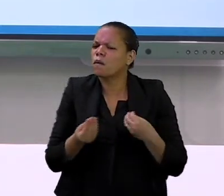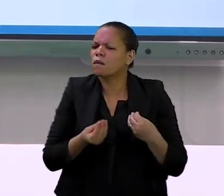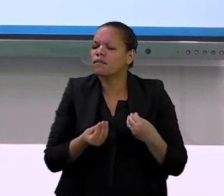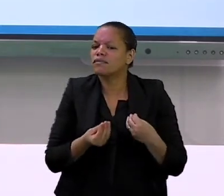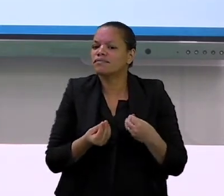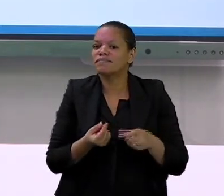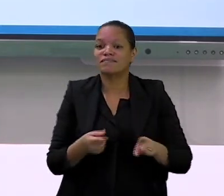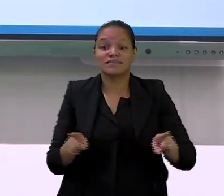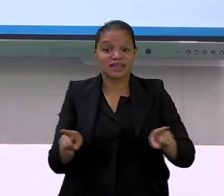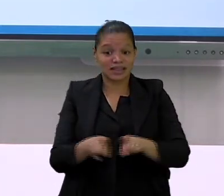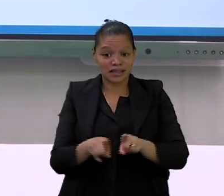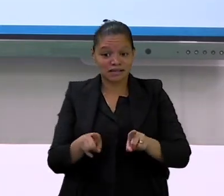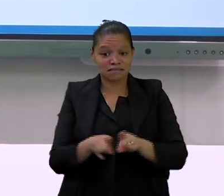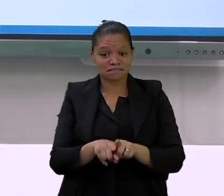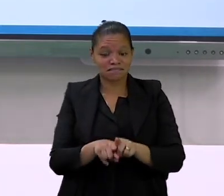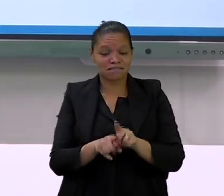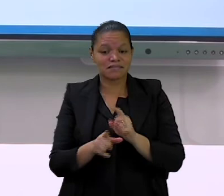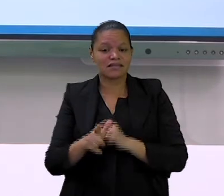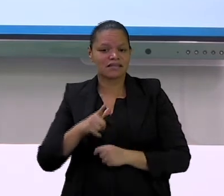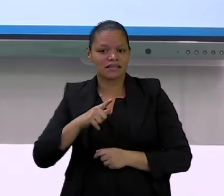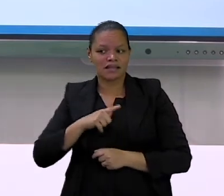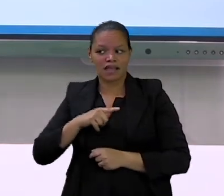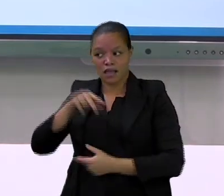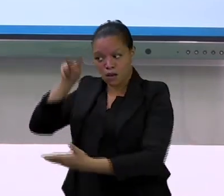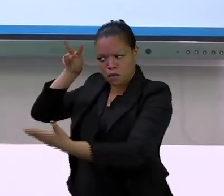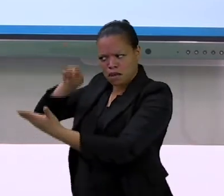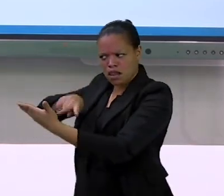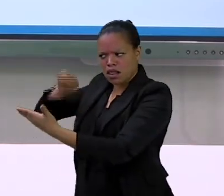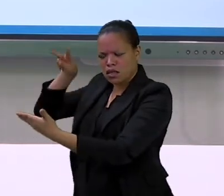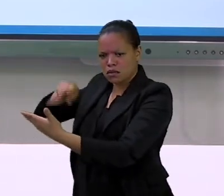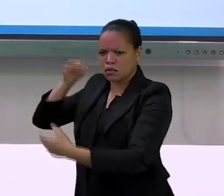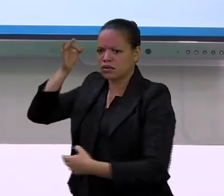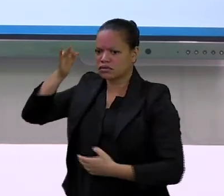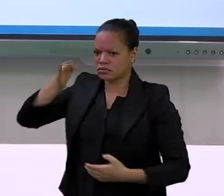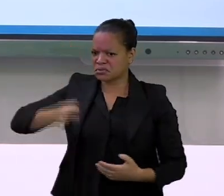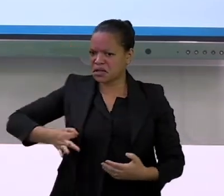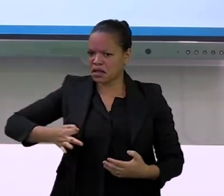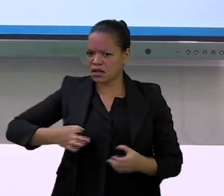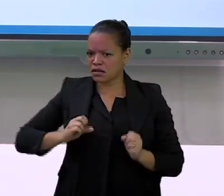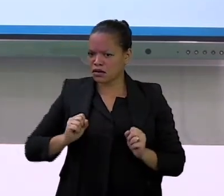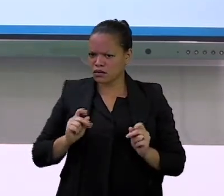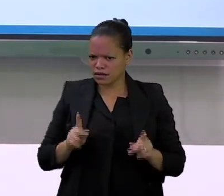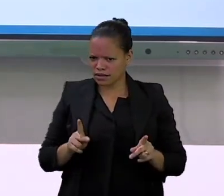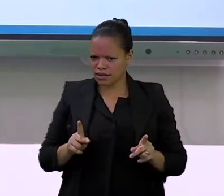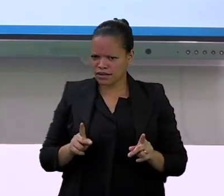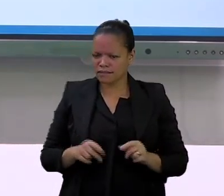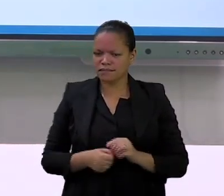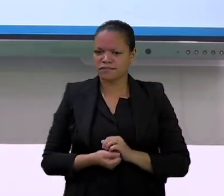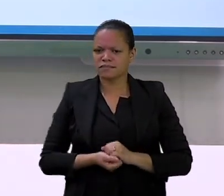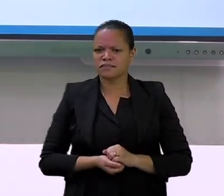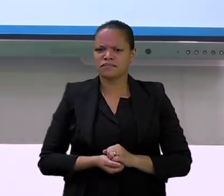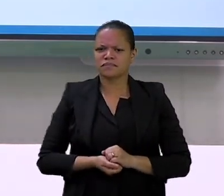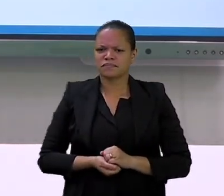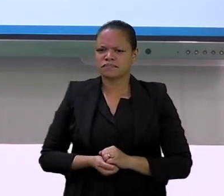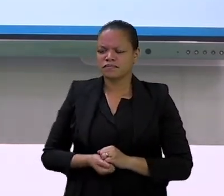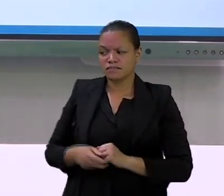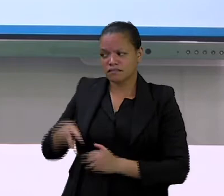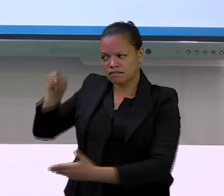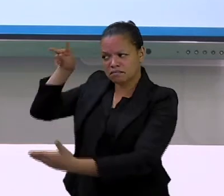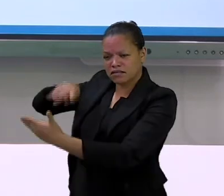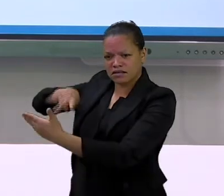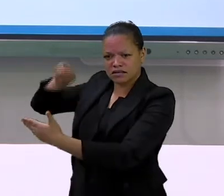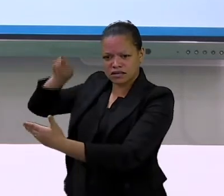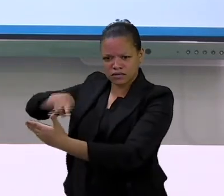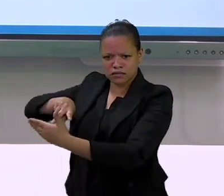tem um modo correto de se fazer a leitura, que é o que nós vamos ver agora, leitura de fração. Então, se o